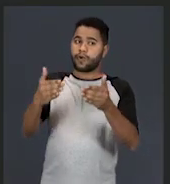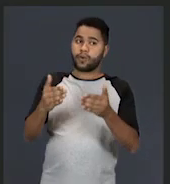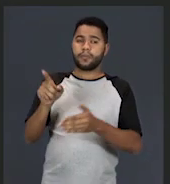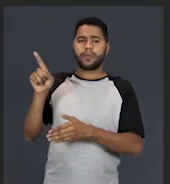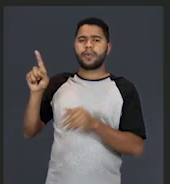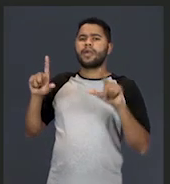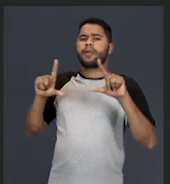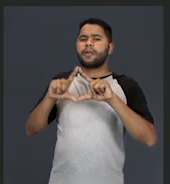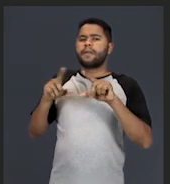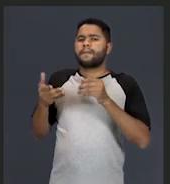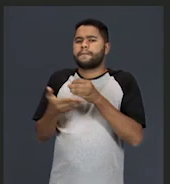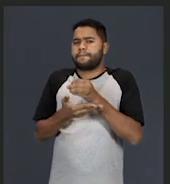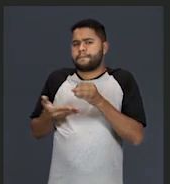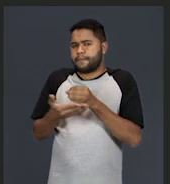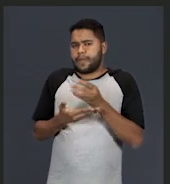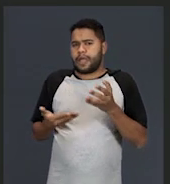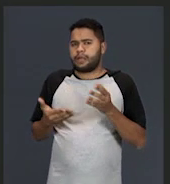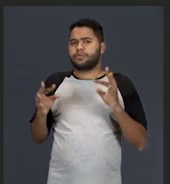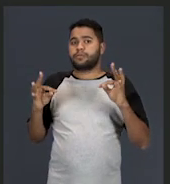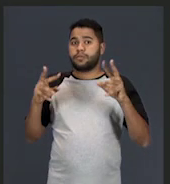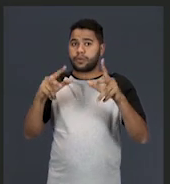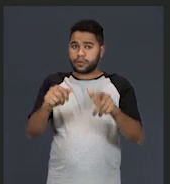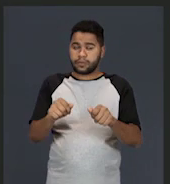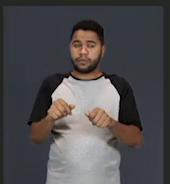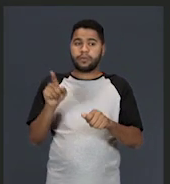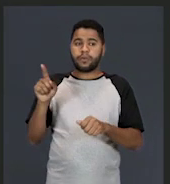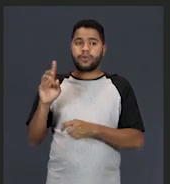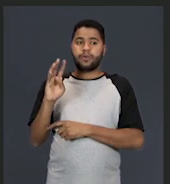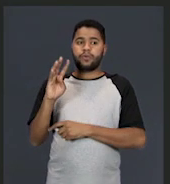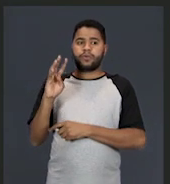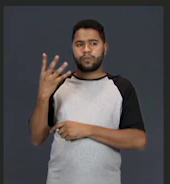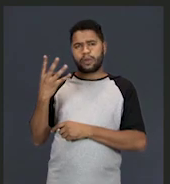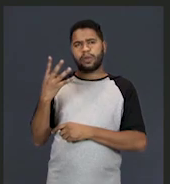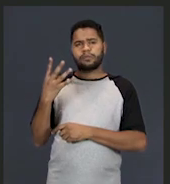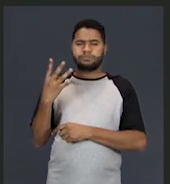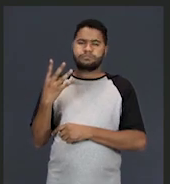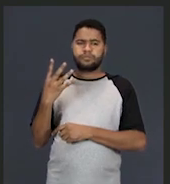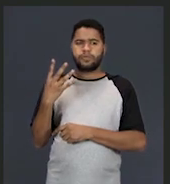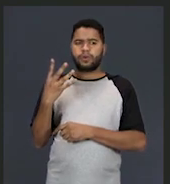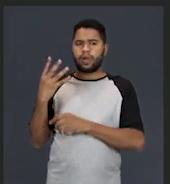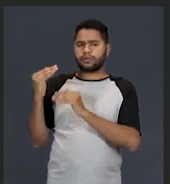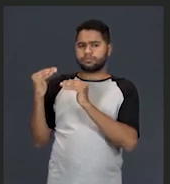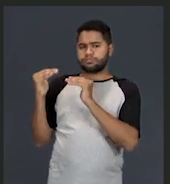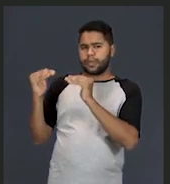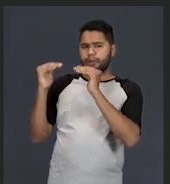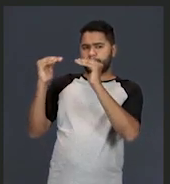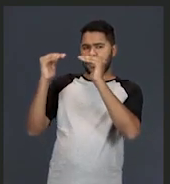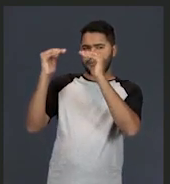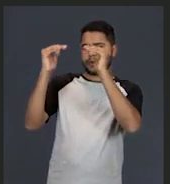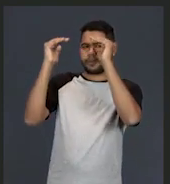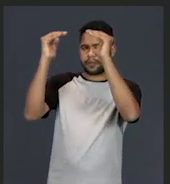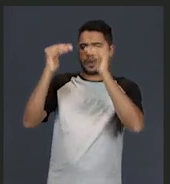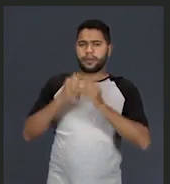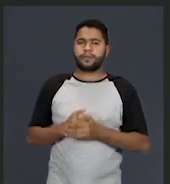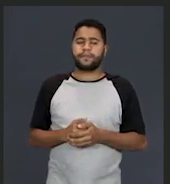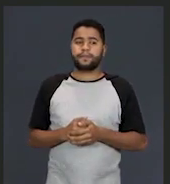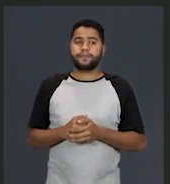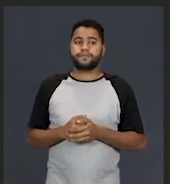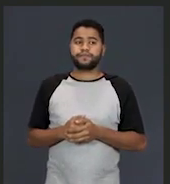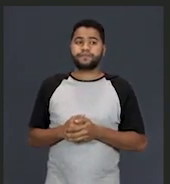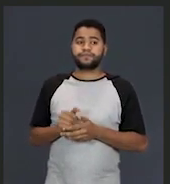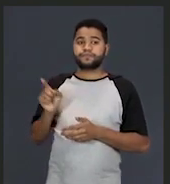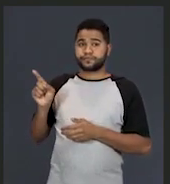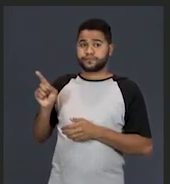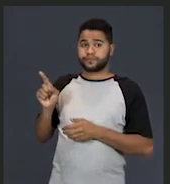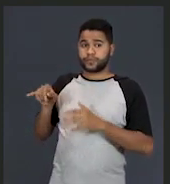básica, onde eu tenho 4, né, vamos dizer assim, 4 degraus, 4 grupos, sendo o